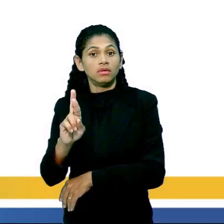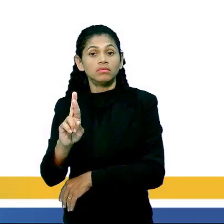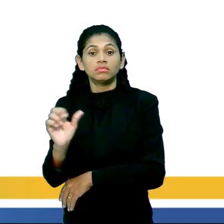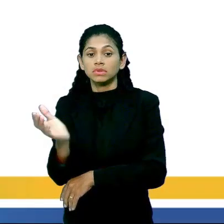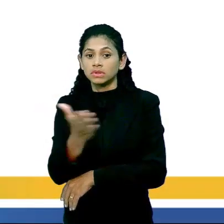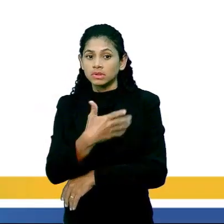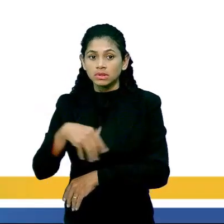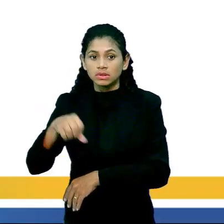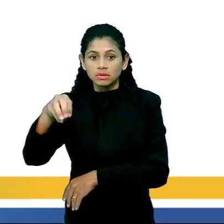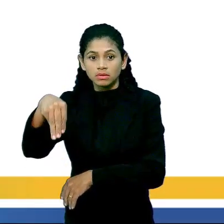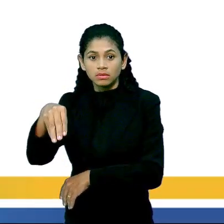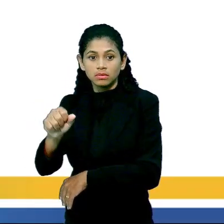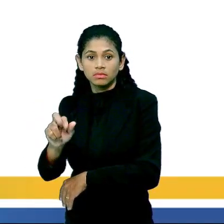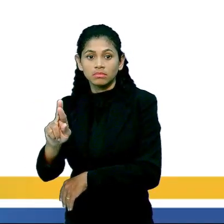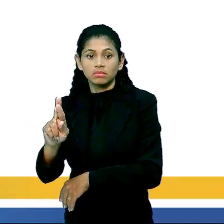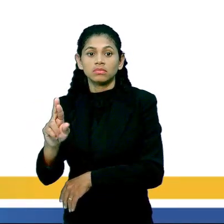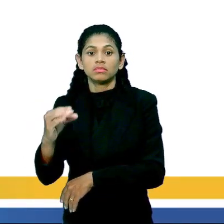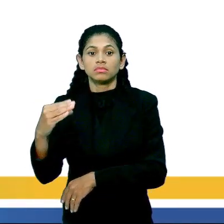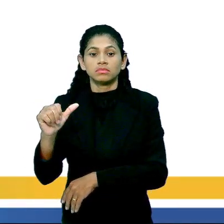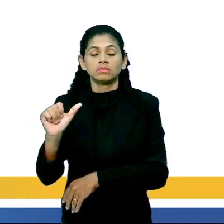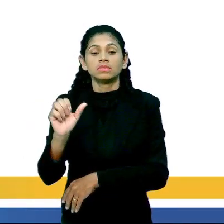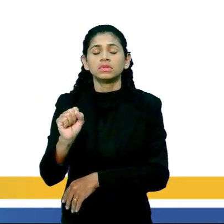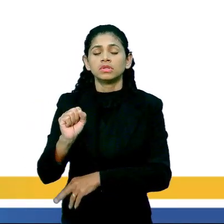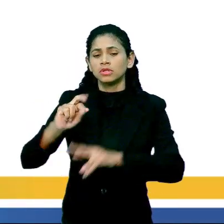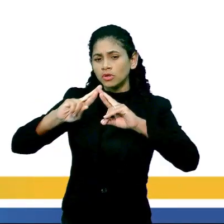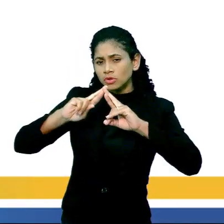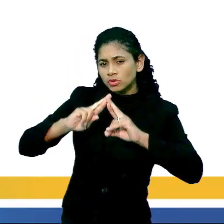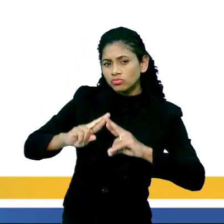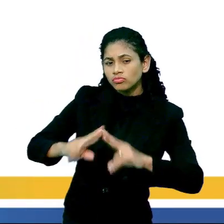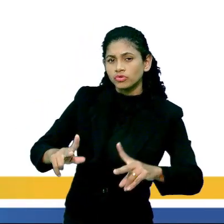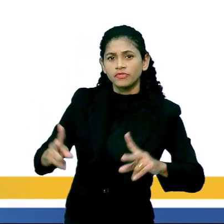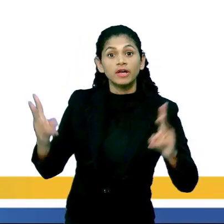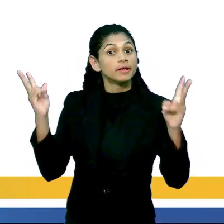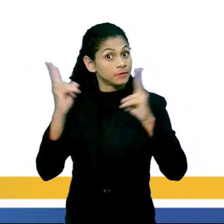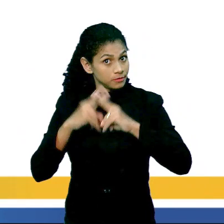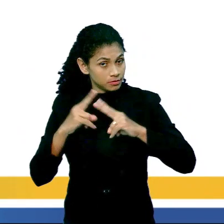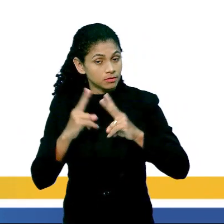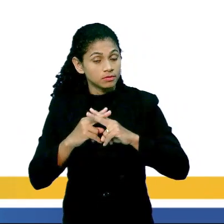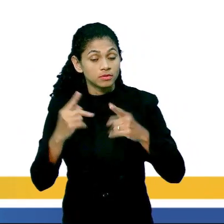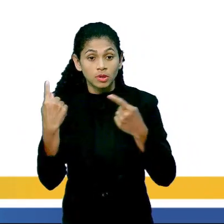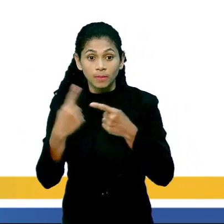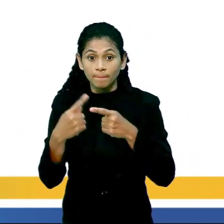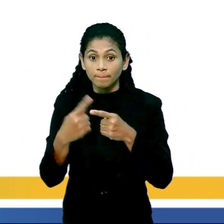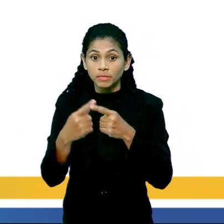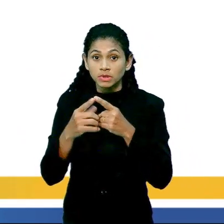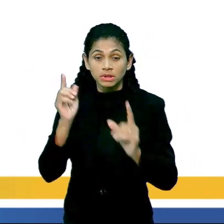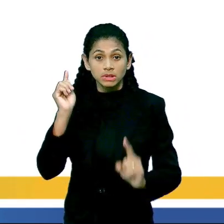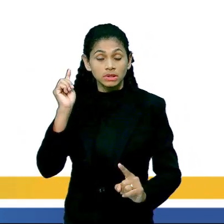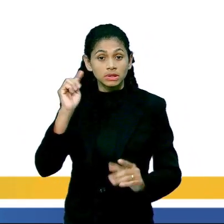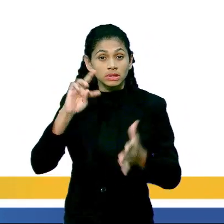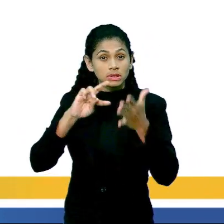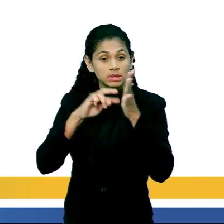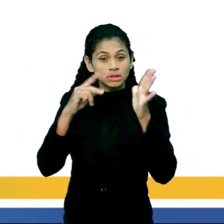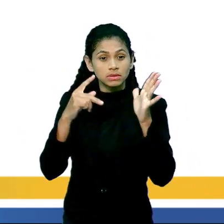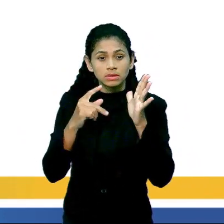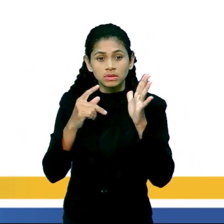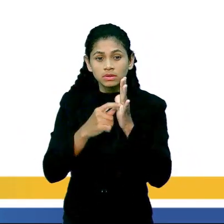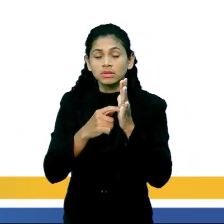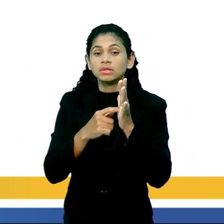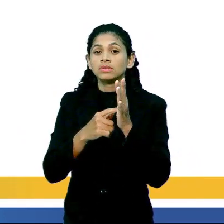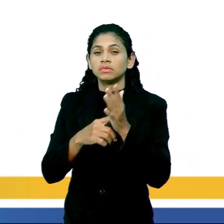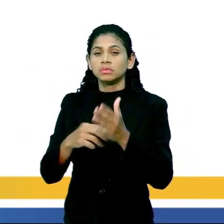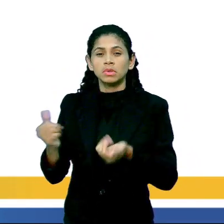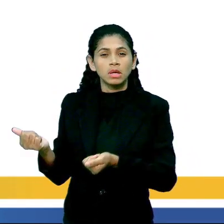qual é o que difere? Ó, artes marciais são diferentes de lutas, visto que elas significam arte da guerra, um conjunto